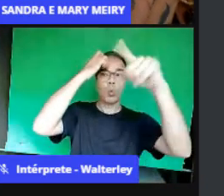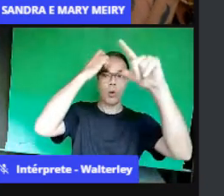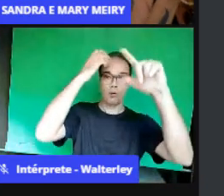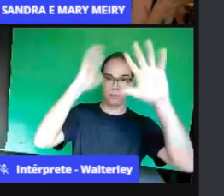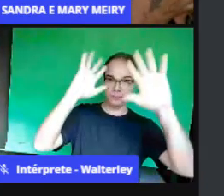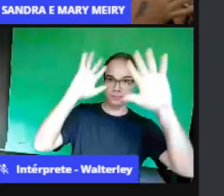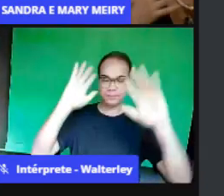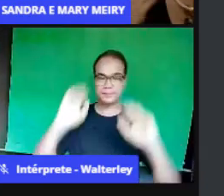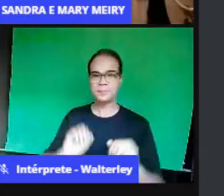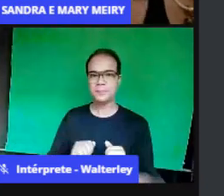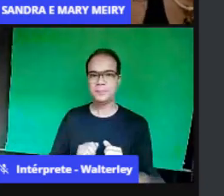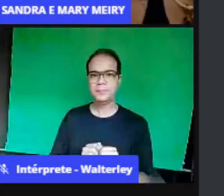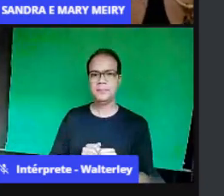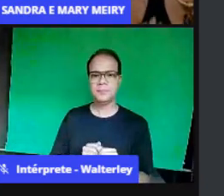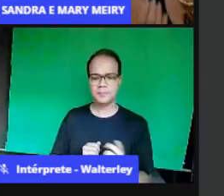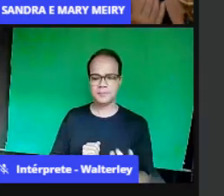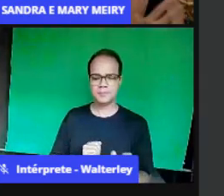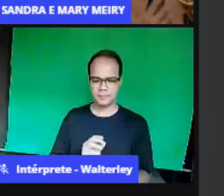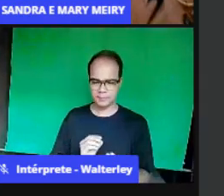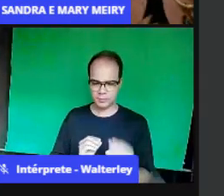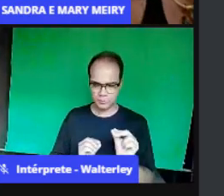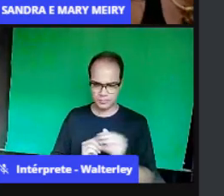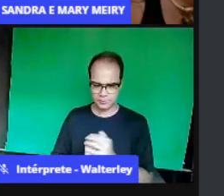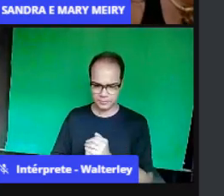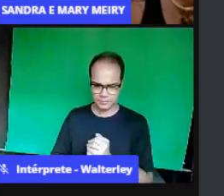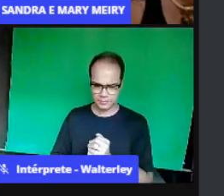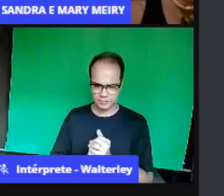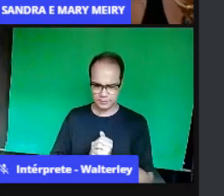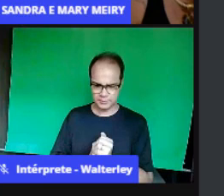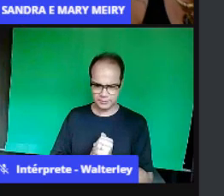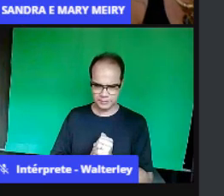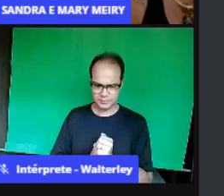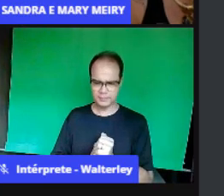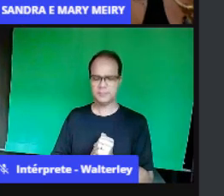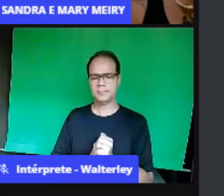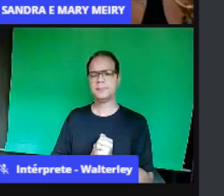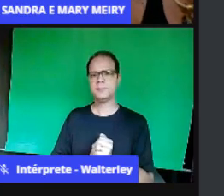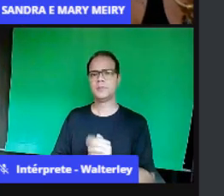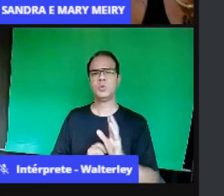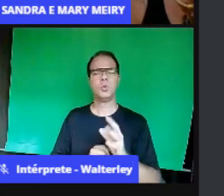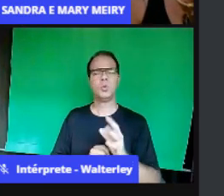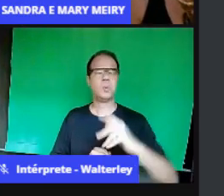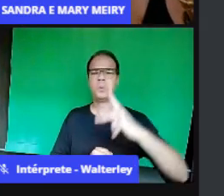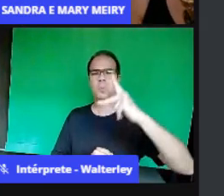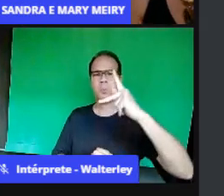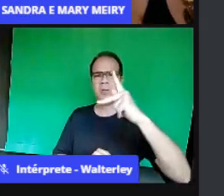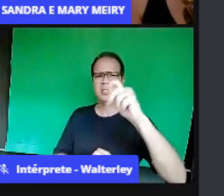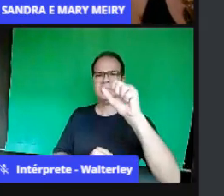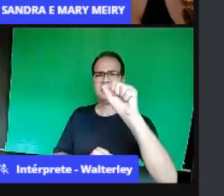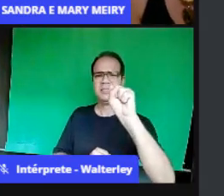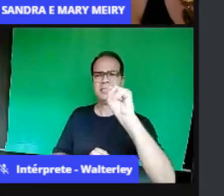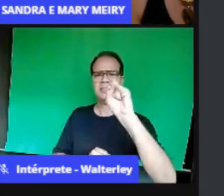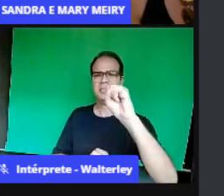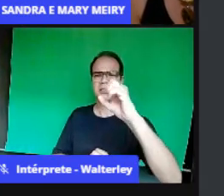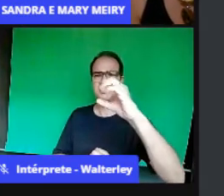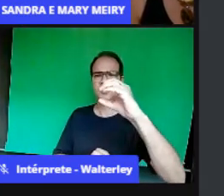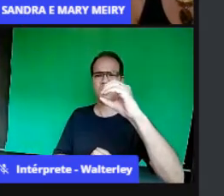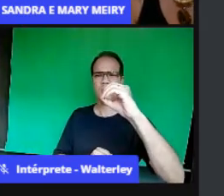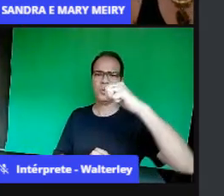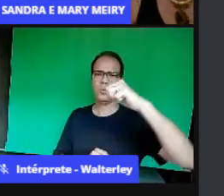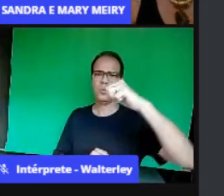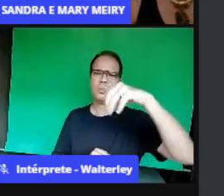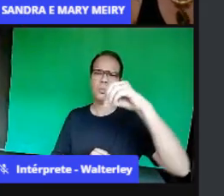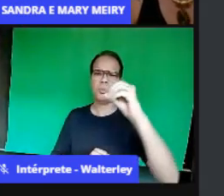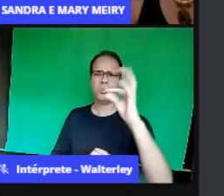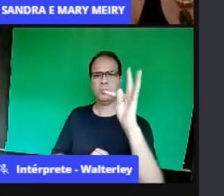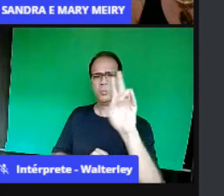né? que é uma das situações mais importantes. Por que hoje a gente tem aí a importância